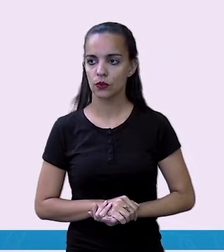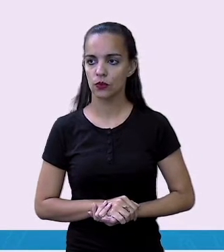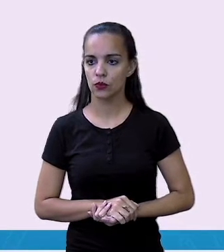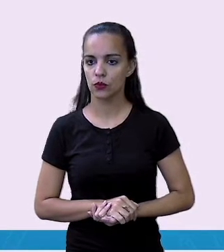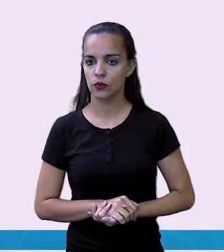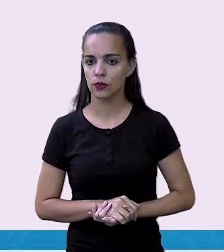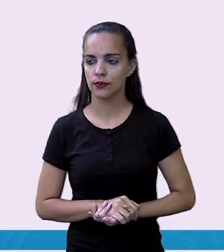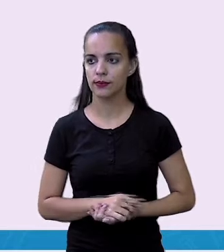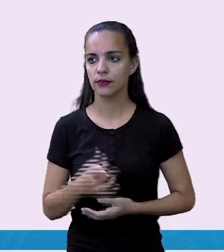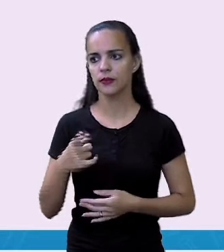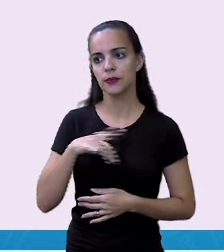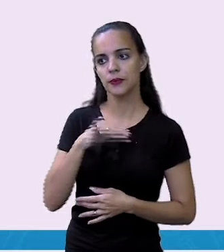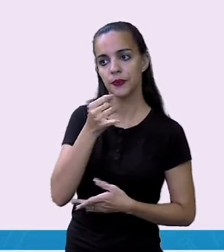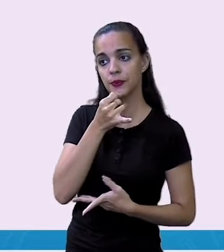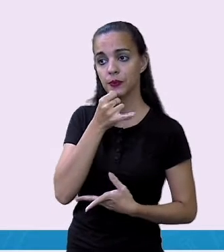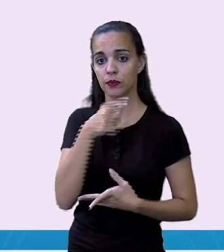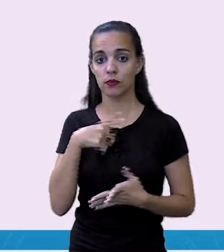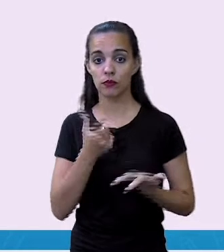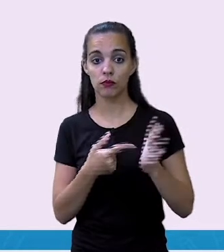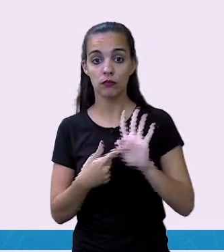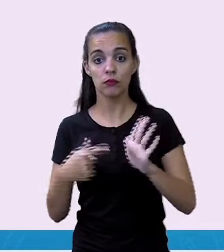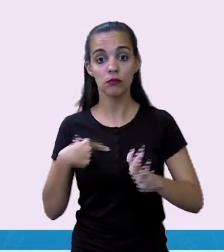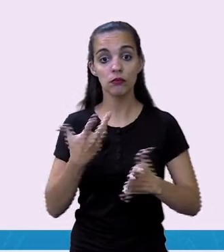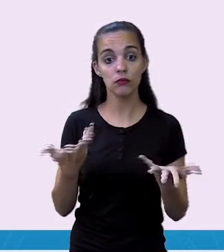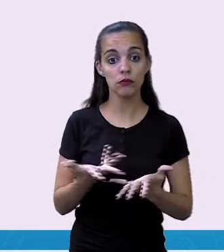Então, eu tenho meu triângulo